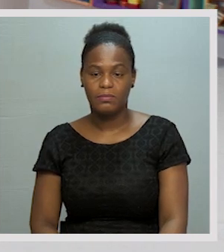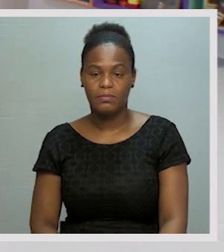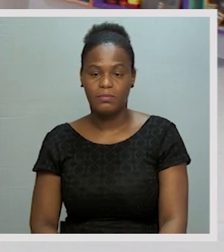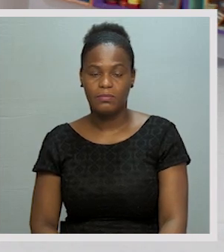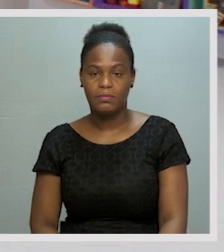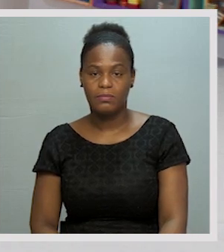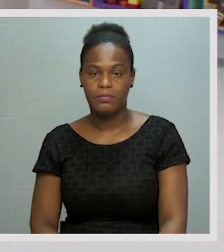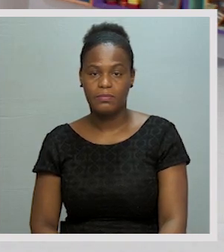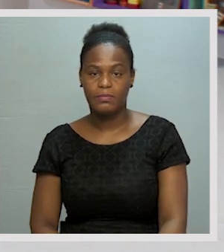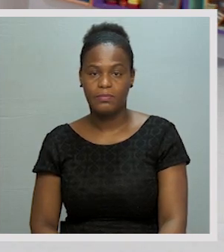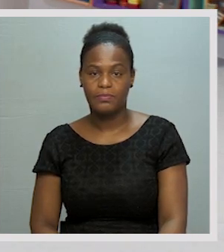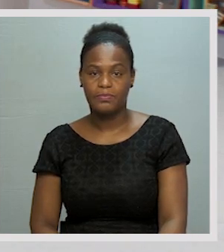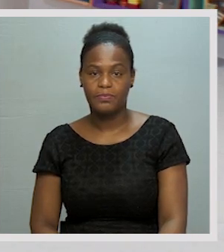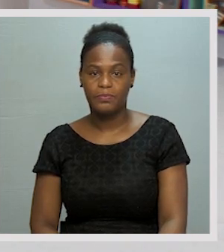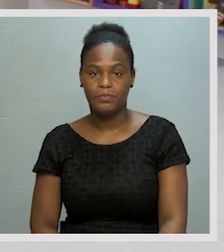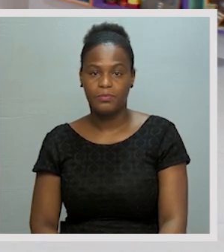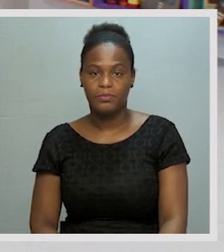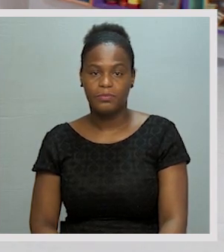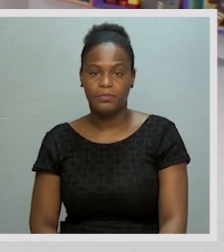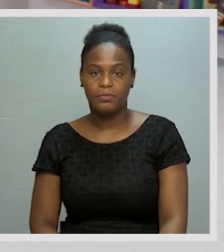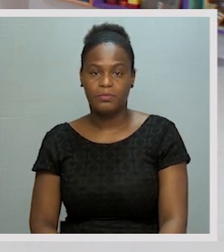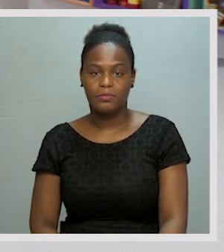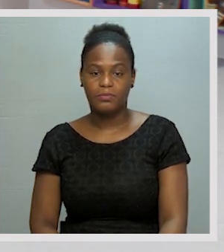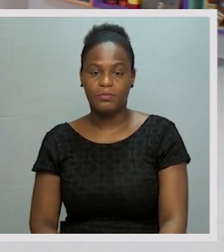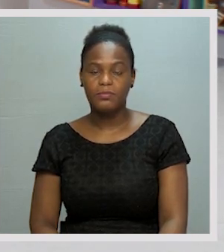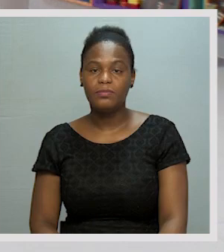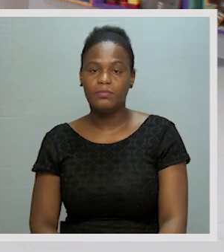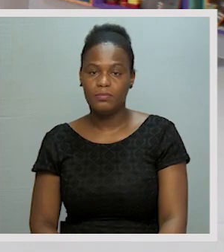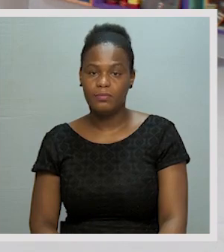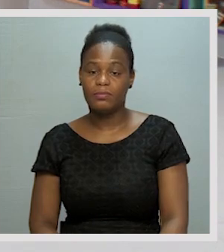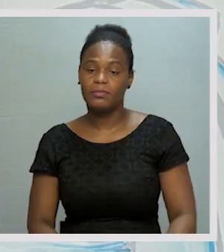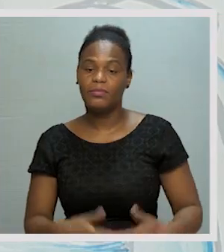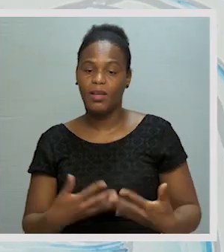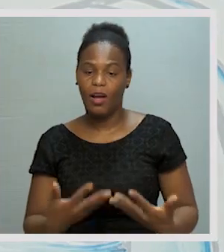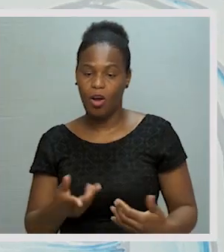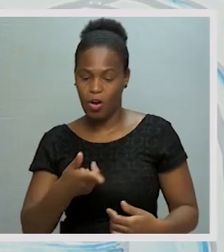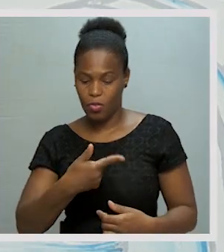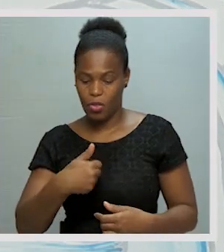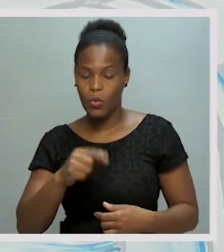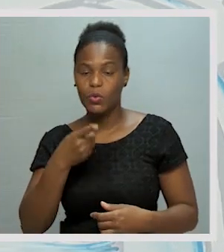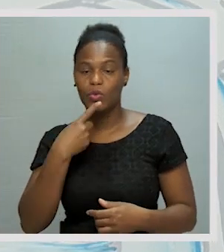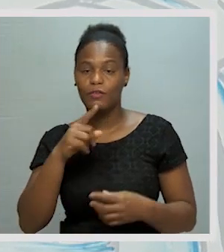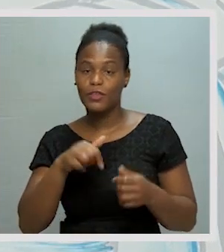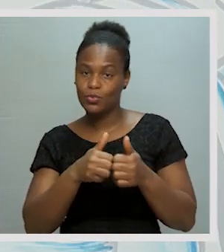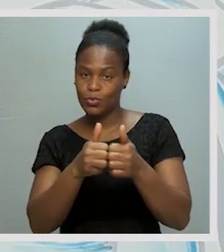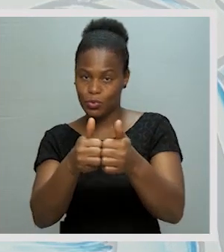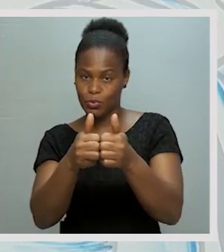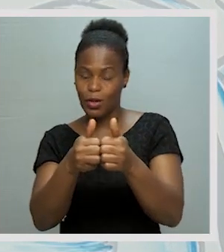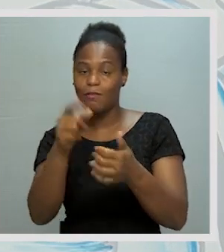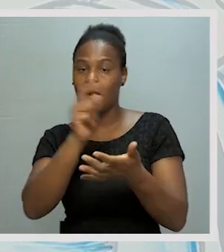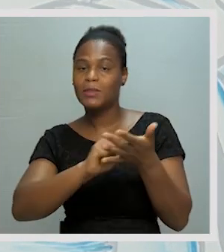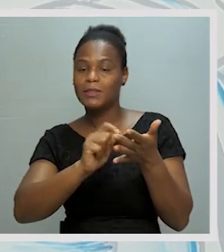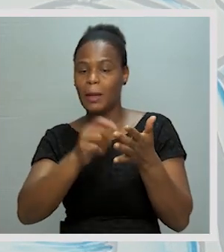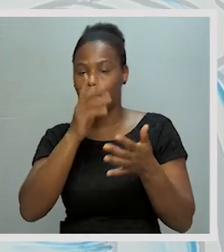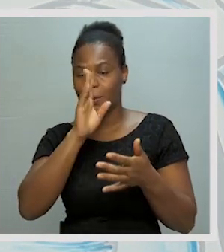42. 28 mais 14 são 42.